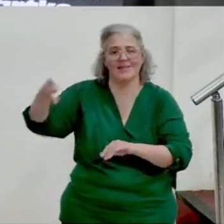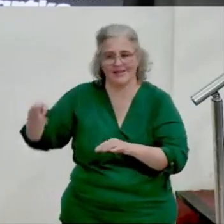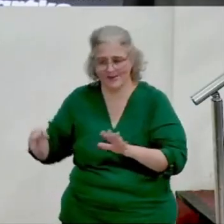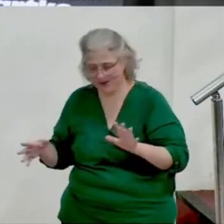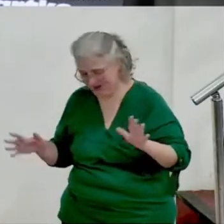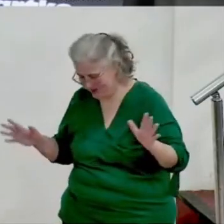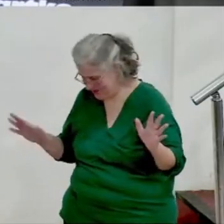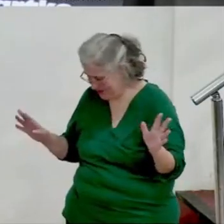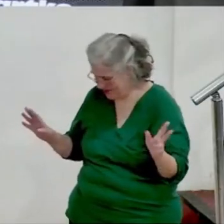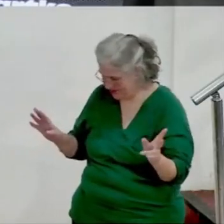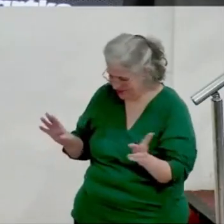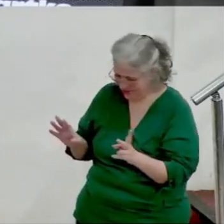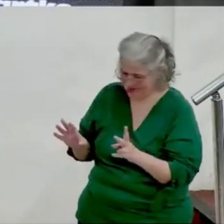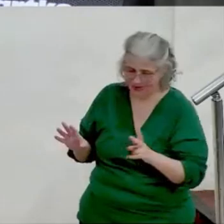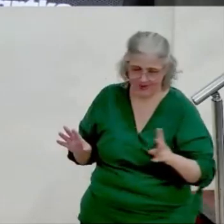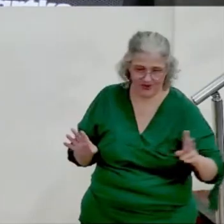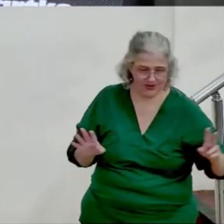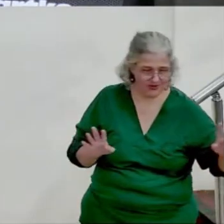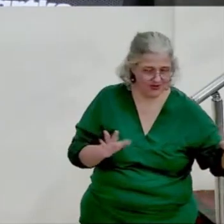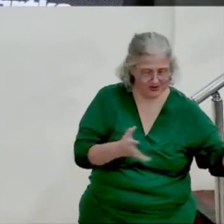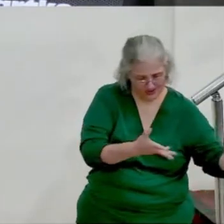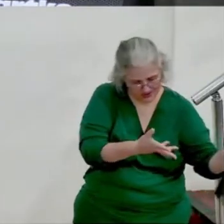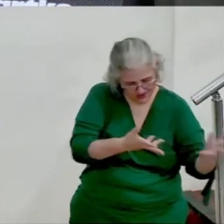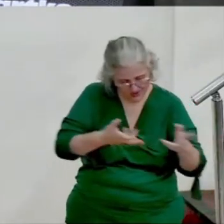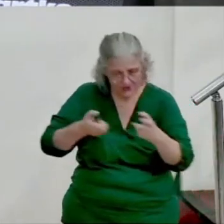e os reis são atraídos